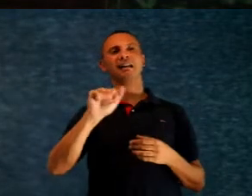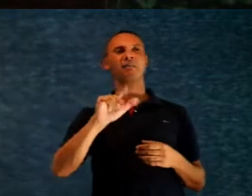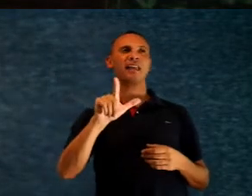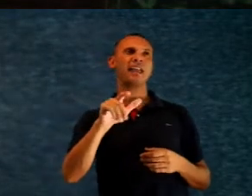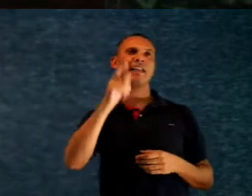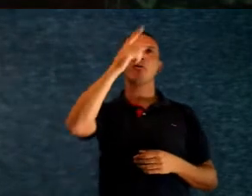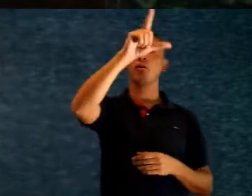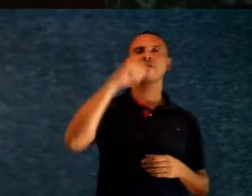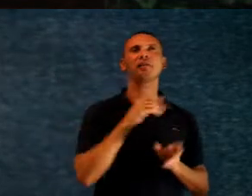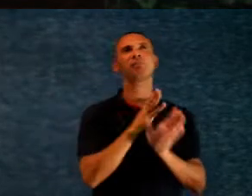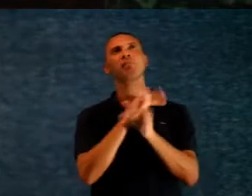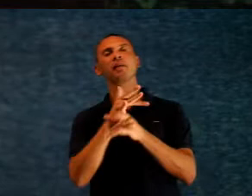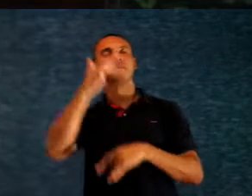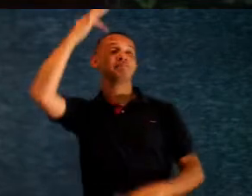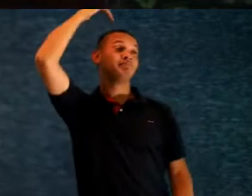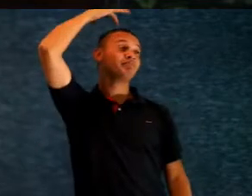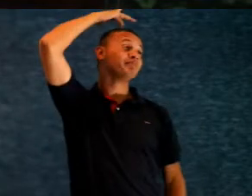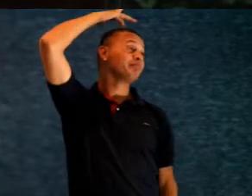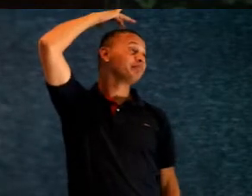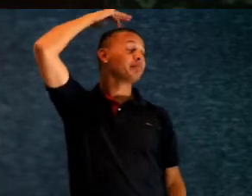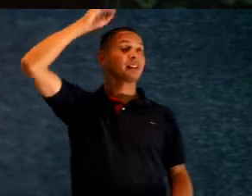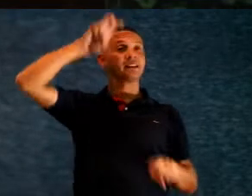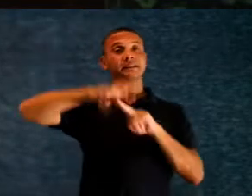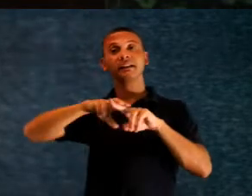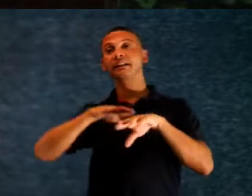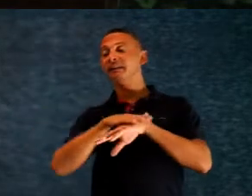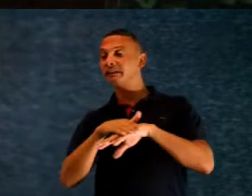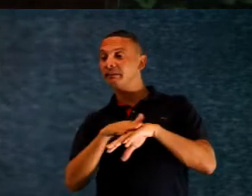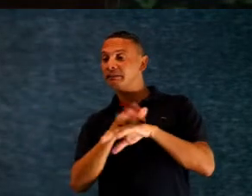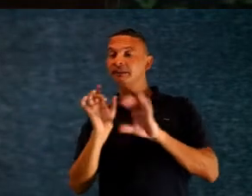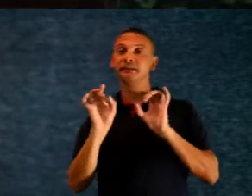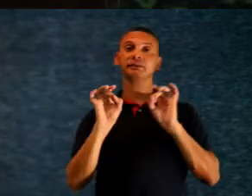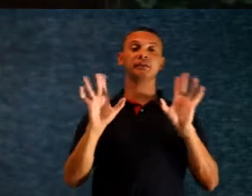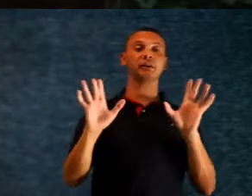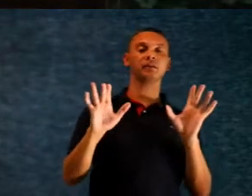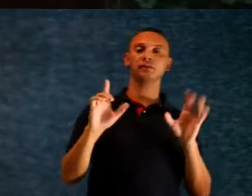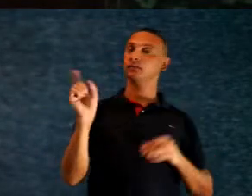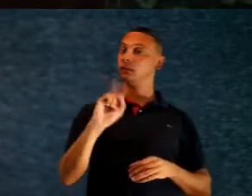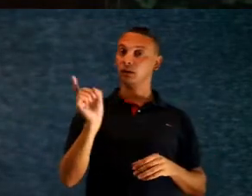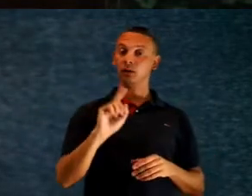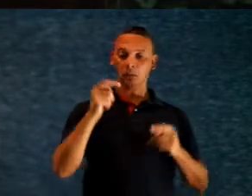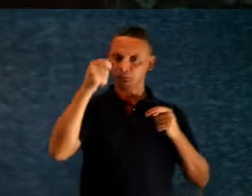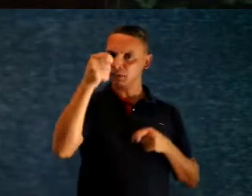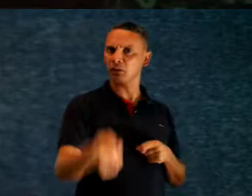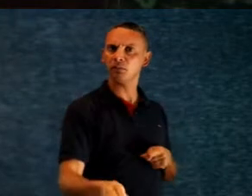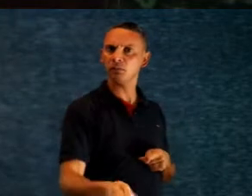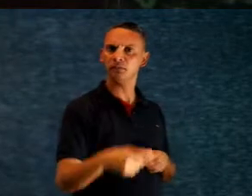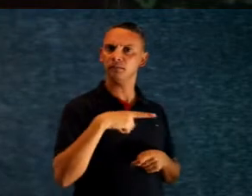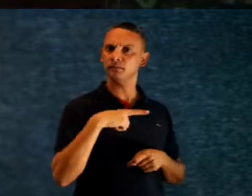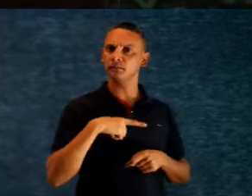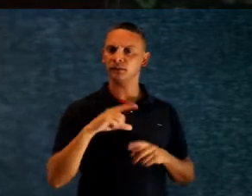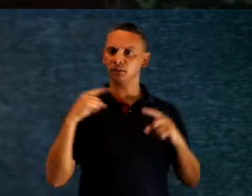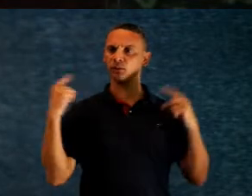que apenas os membros se reúnem em momentos solenes. Não, não. A academia ela tem de ser um